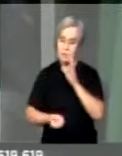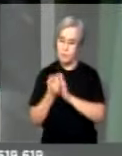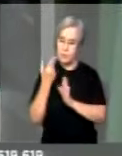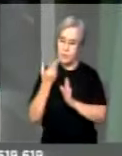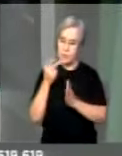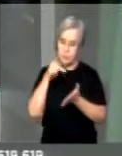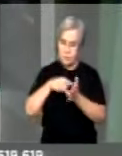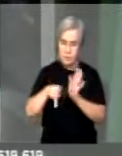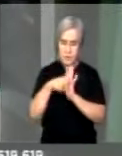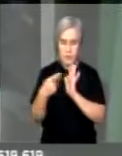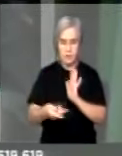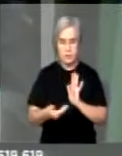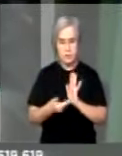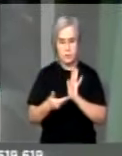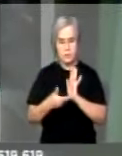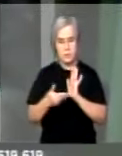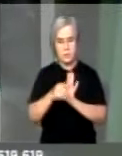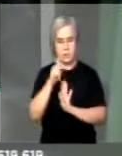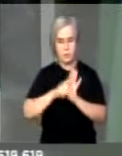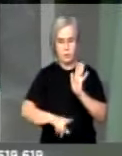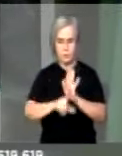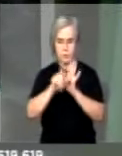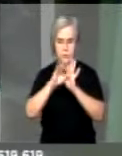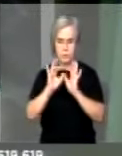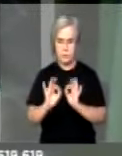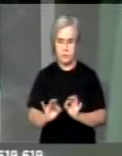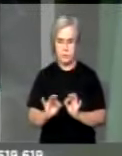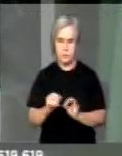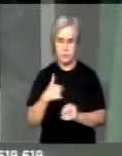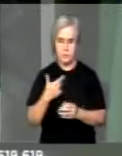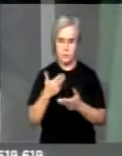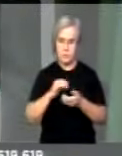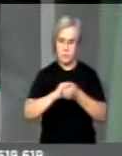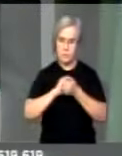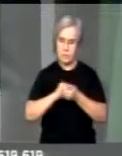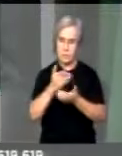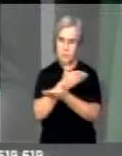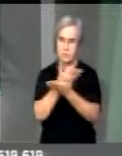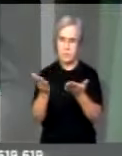tornar uma nova lei para o nosso país. Mas eu quero desejar